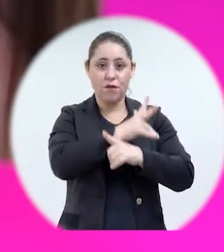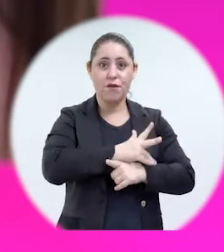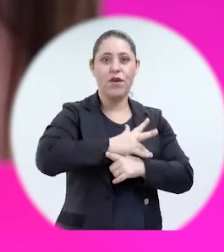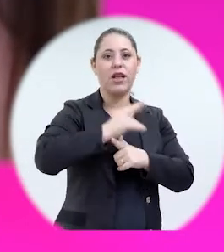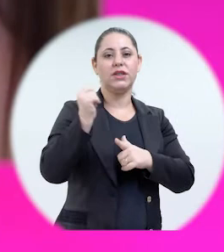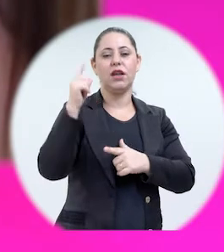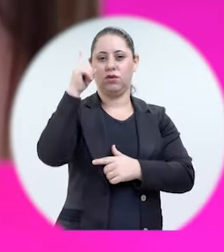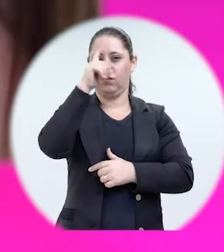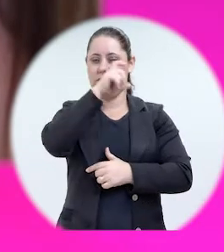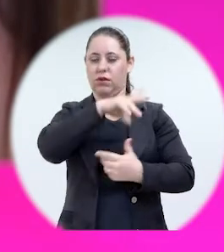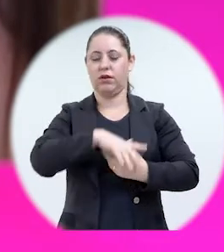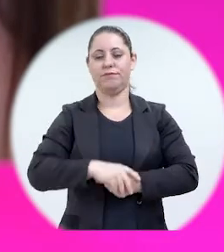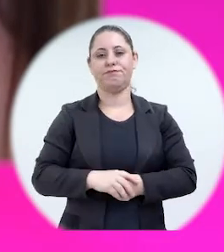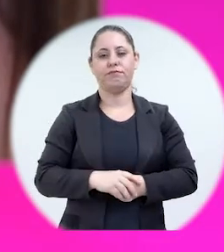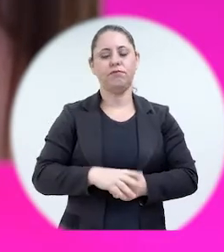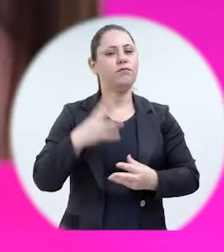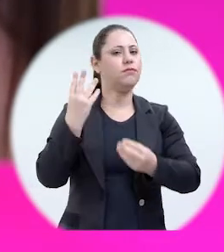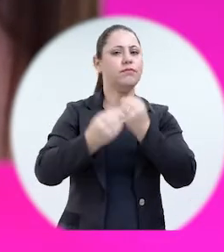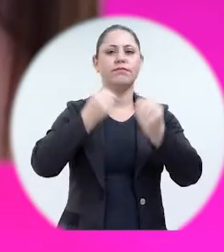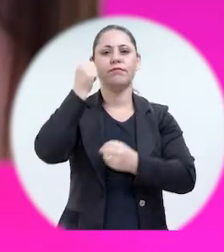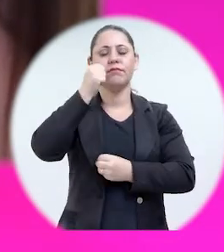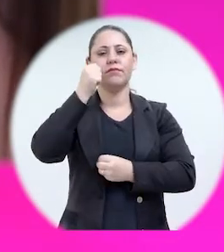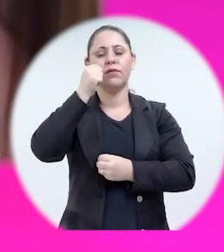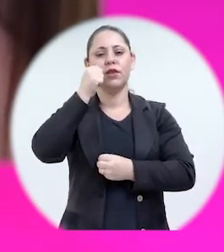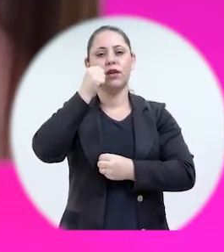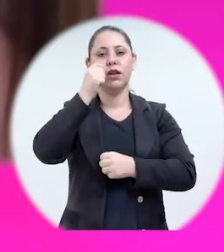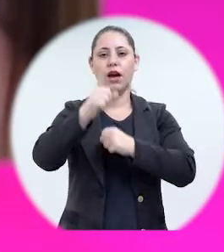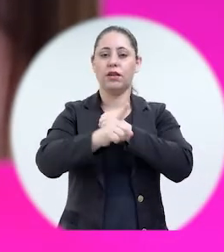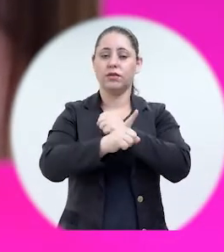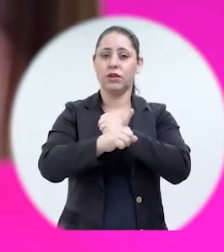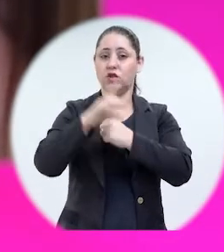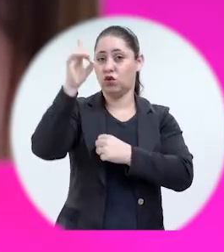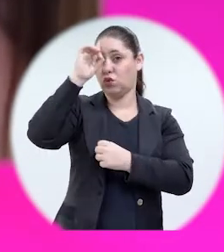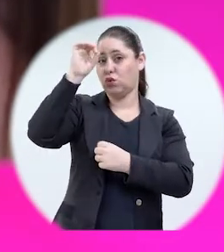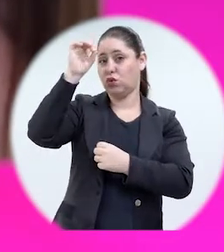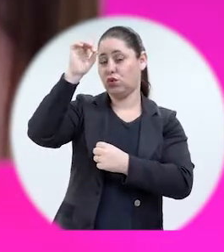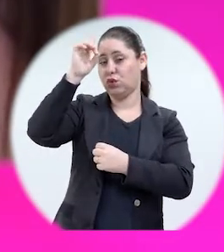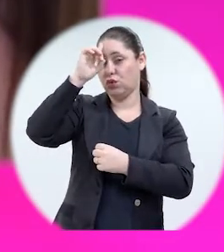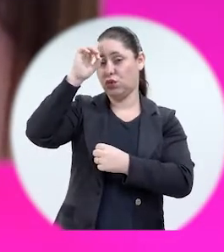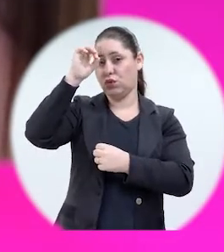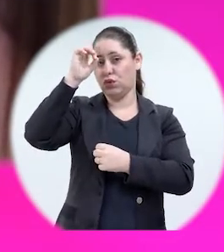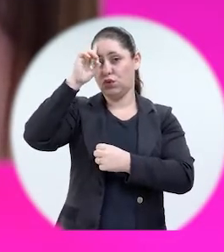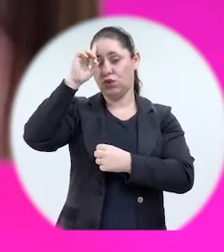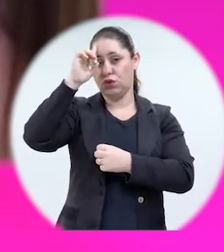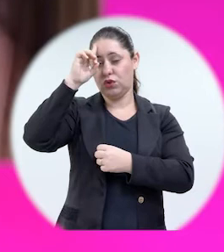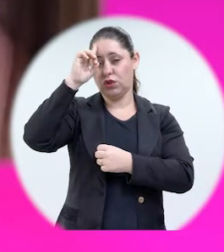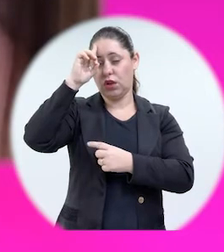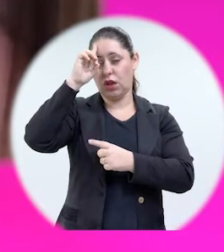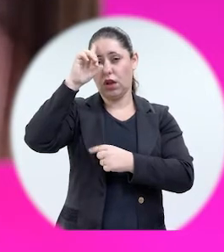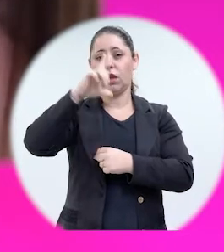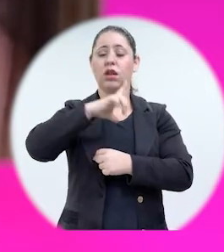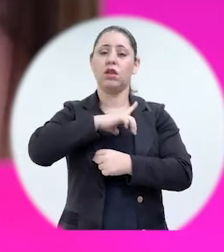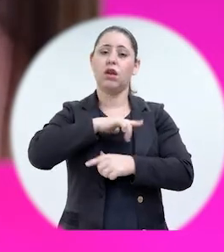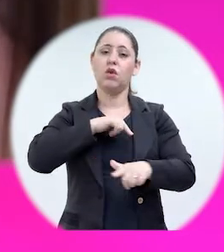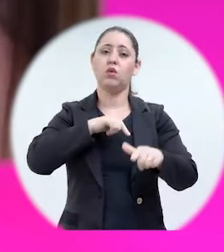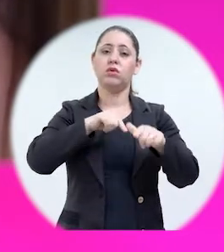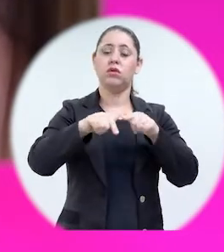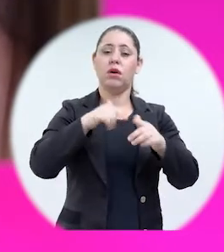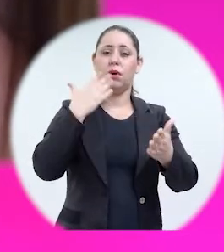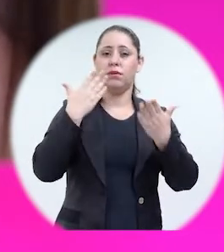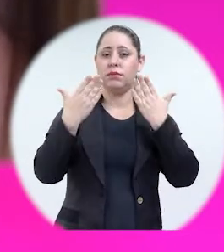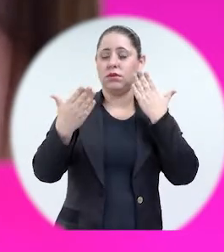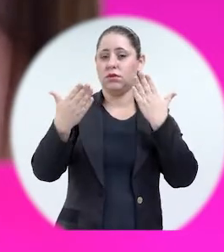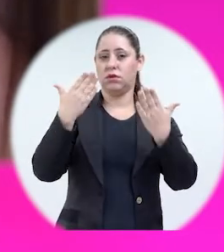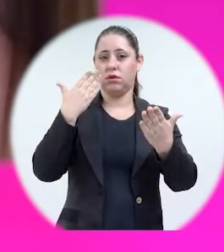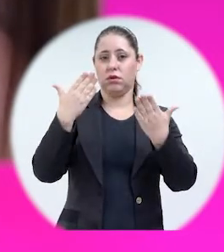superar uma adversidade. E como é que as mulheres que vocês lidam, né, no dia a dia, com a experiência que vocês têm, no